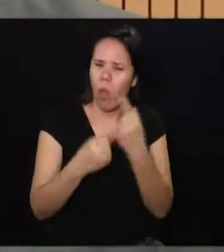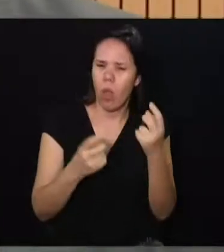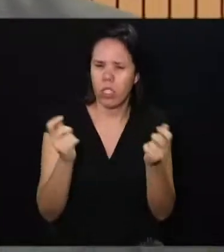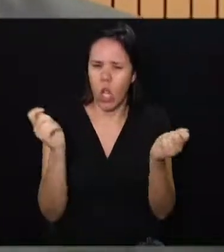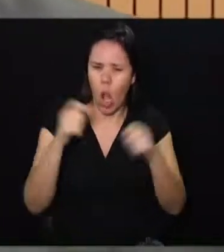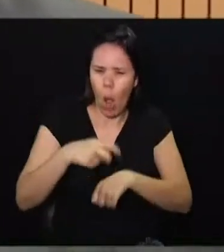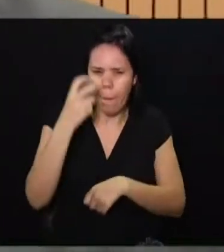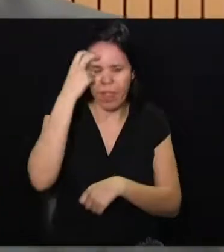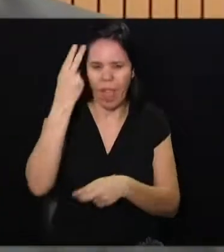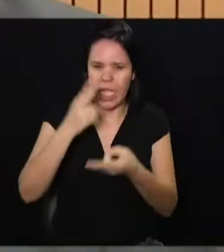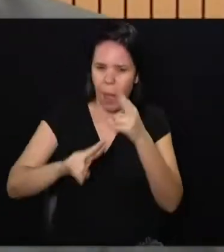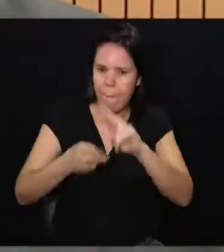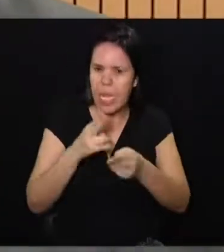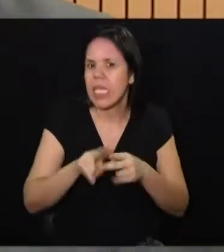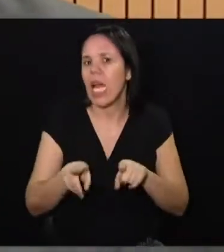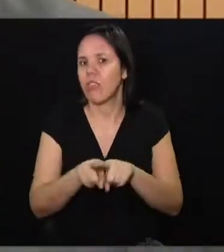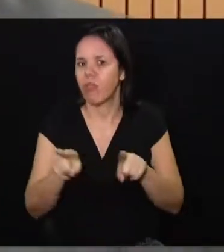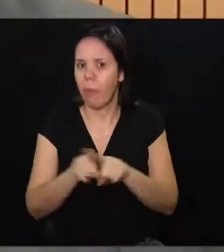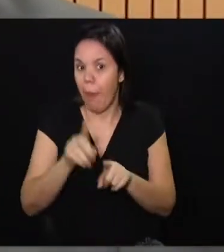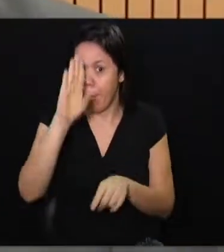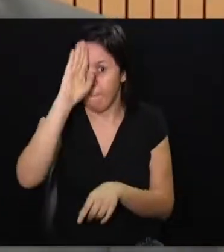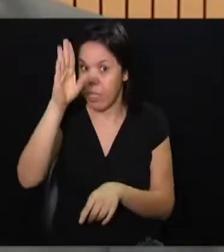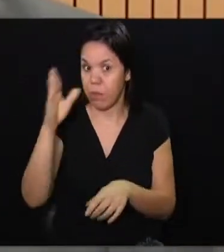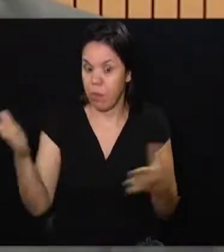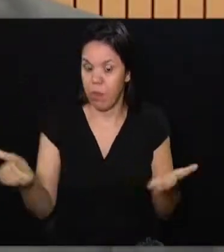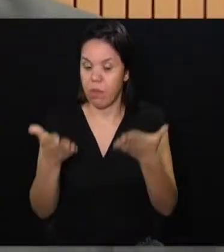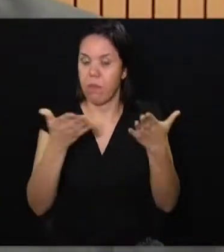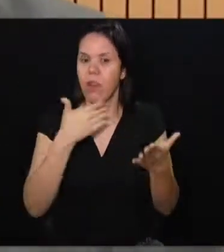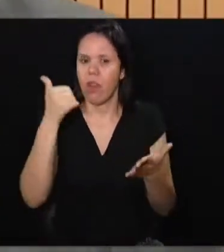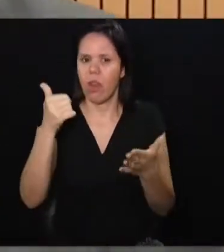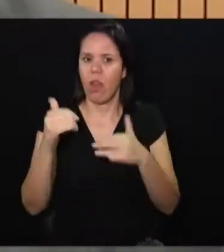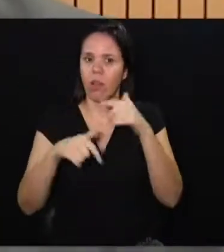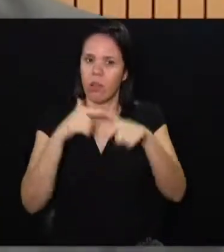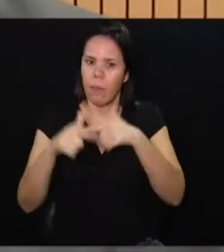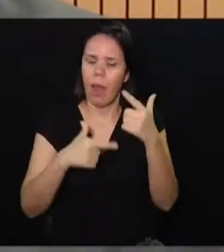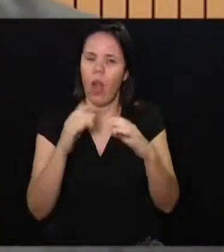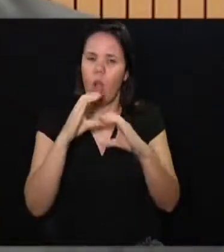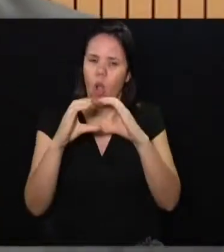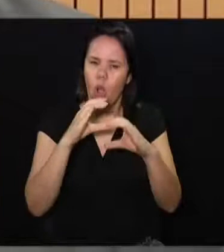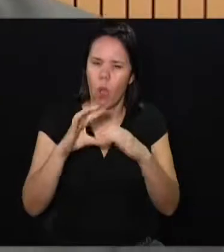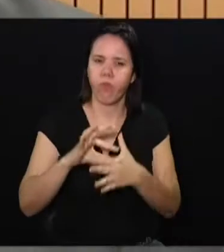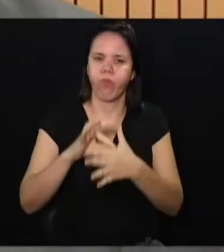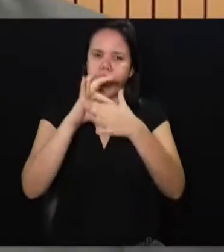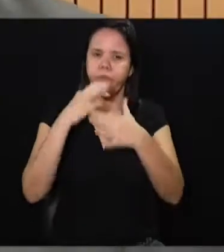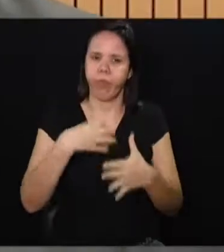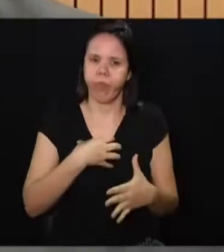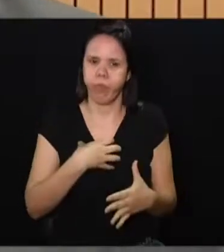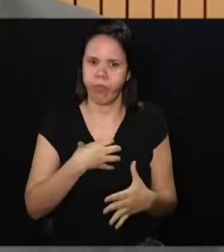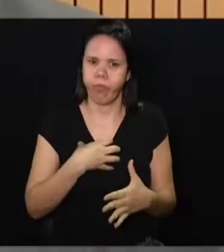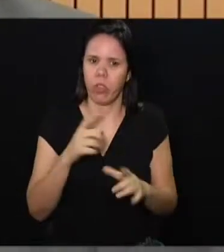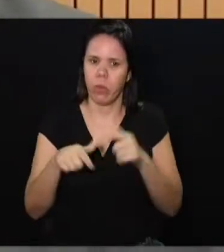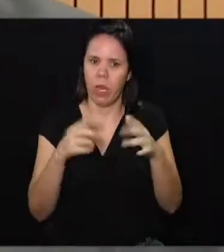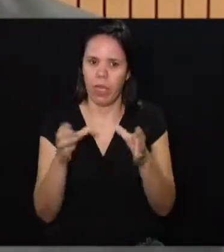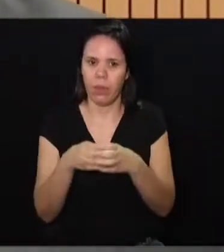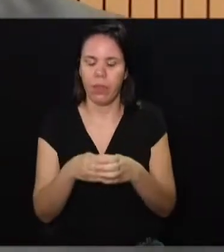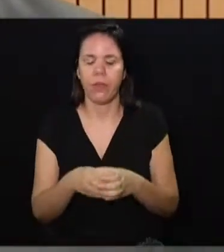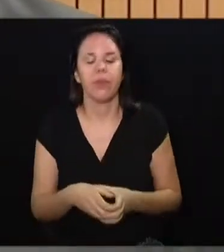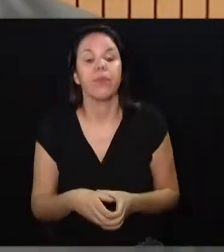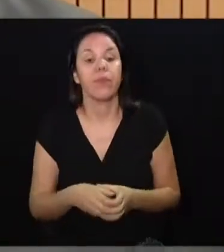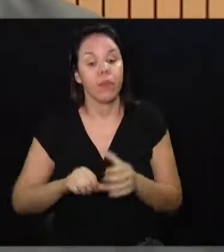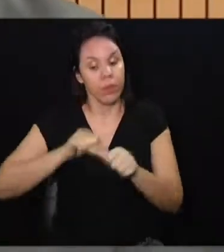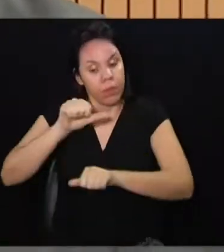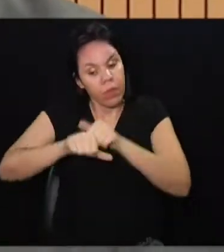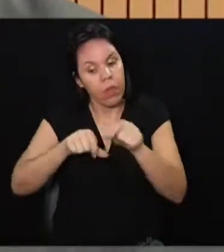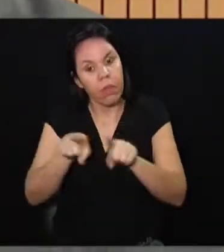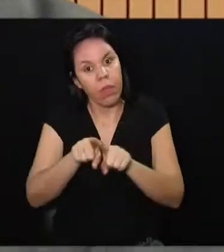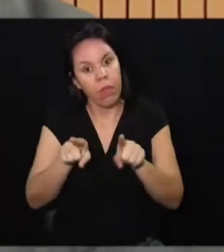competências e habilidades que vão fazer ele principalmente se destacar no mercado, como comunicação, liderança, trabalho em equipe, assim por diante. Essas mudanças vão